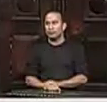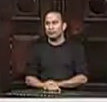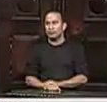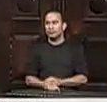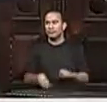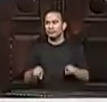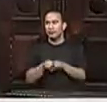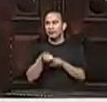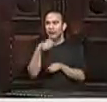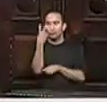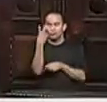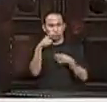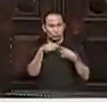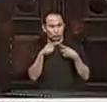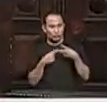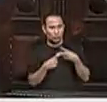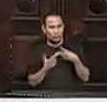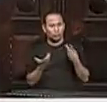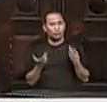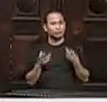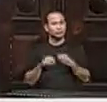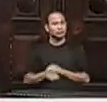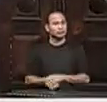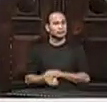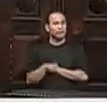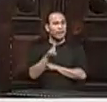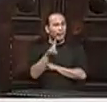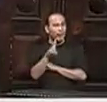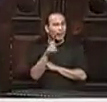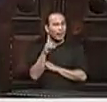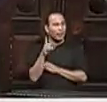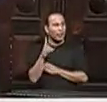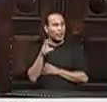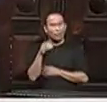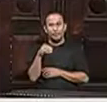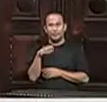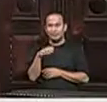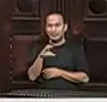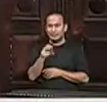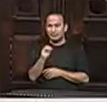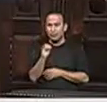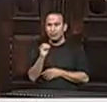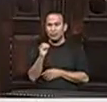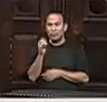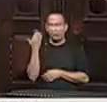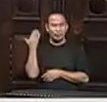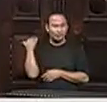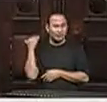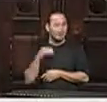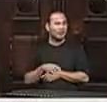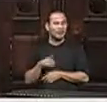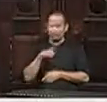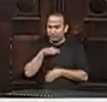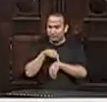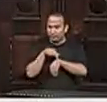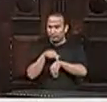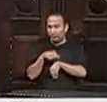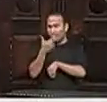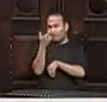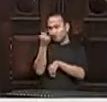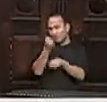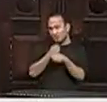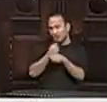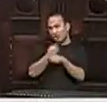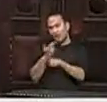duas questões objetivas. Uma são as compensações do que ficou para trás, do intervalo de tempo de 20